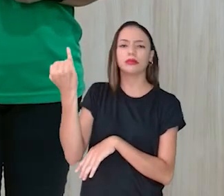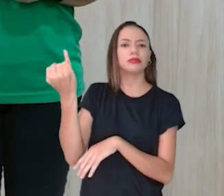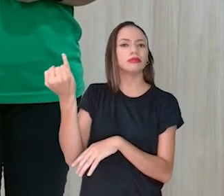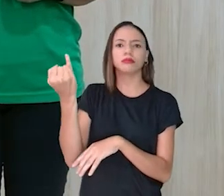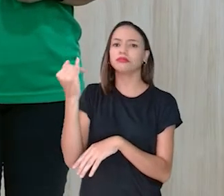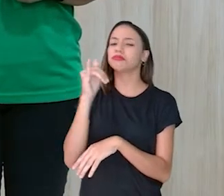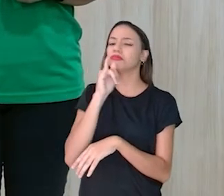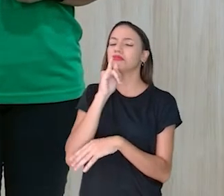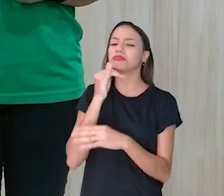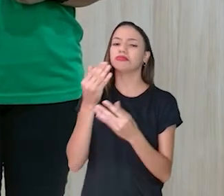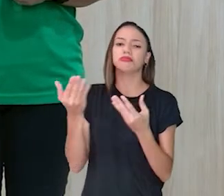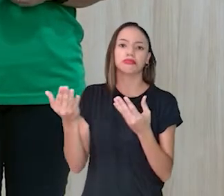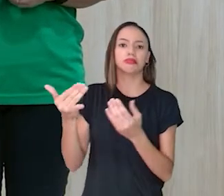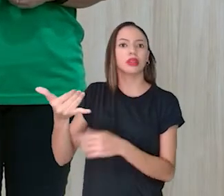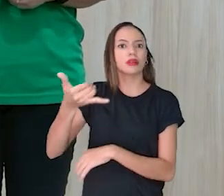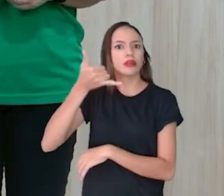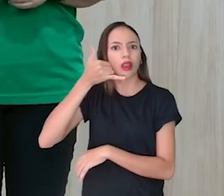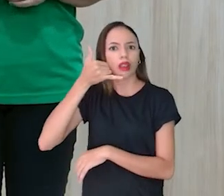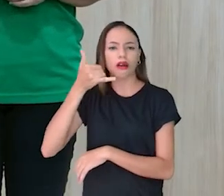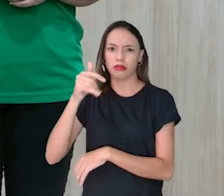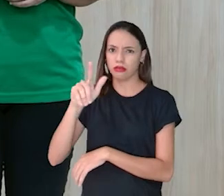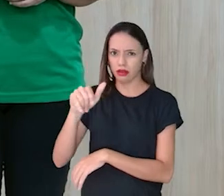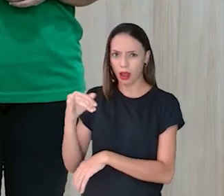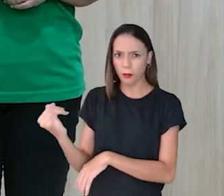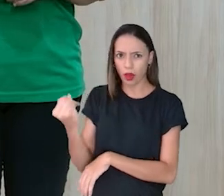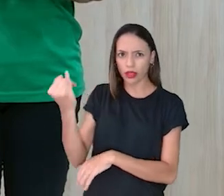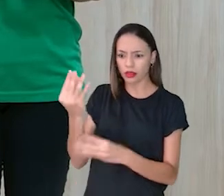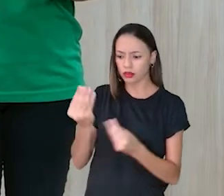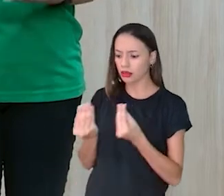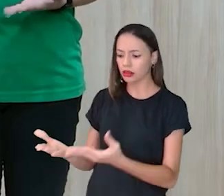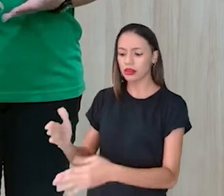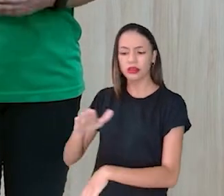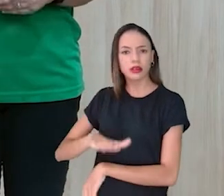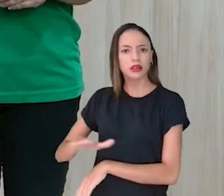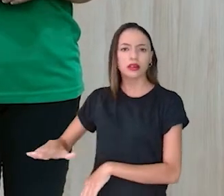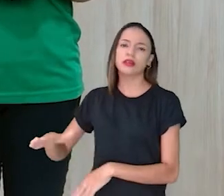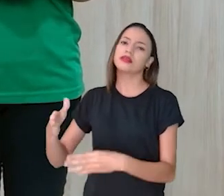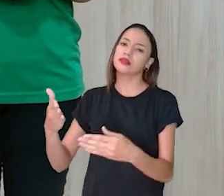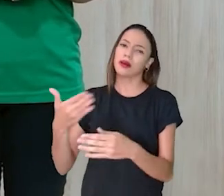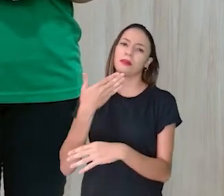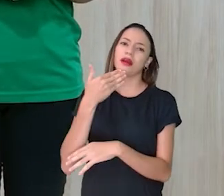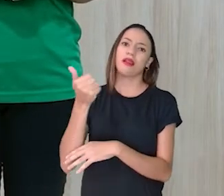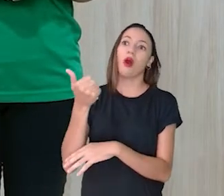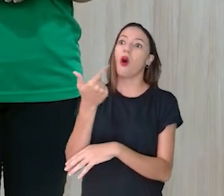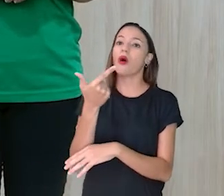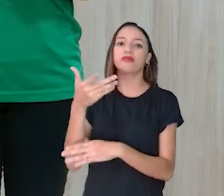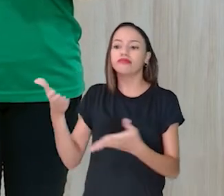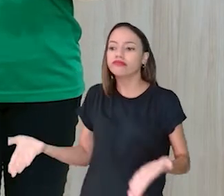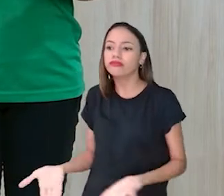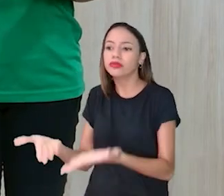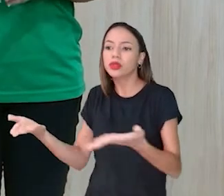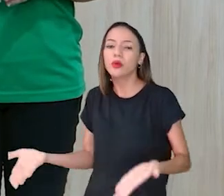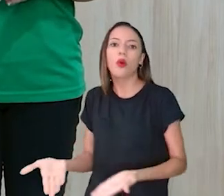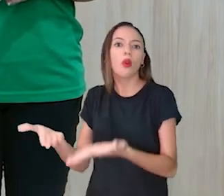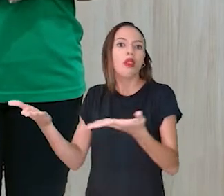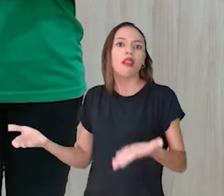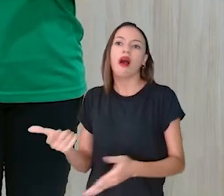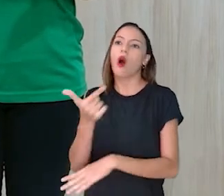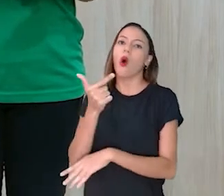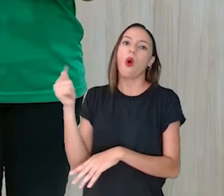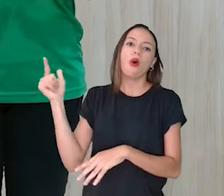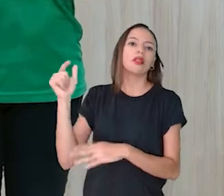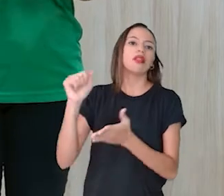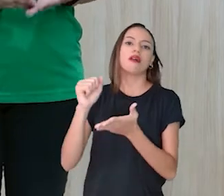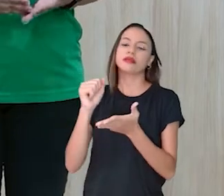ter esse celular na mão dessa criança. Vamos propor outras atividades, fazer junto com elas,